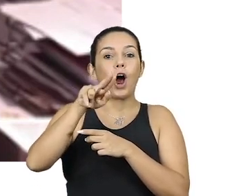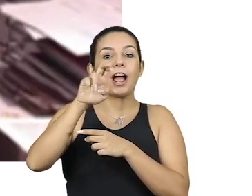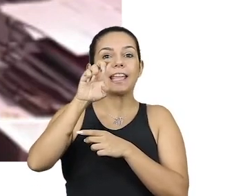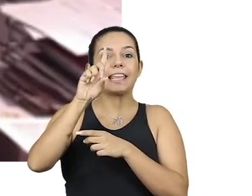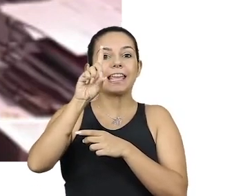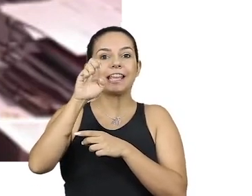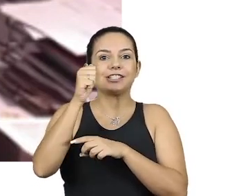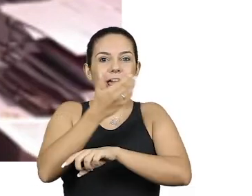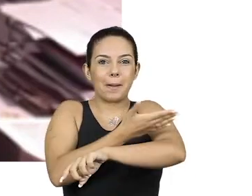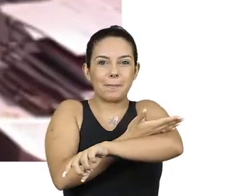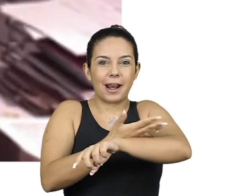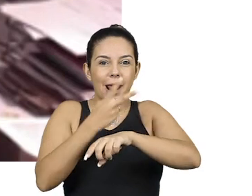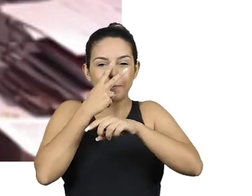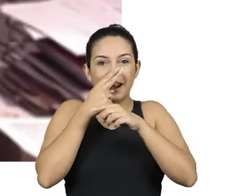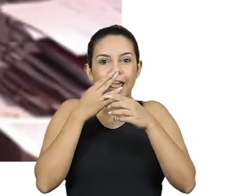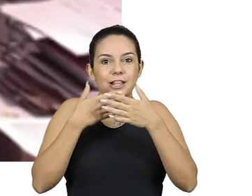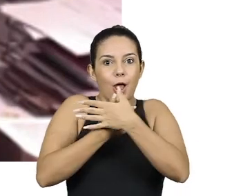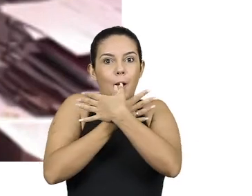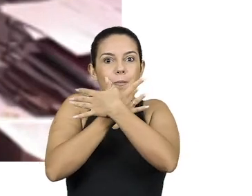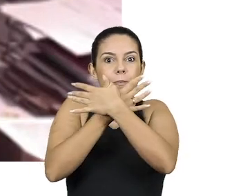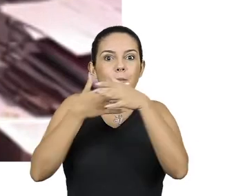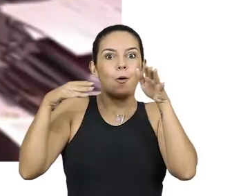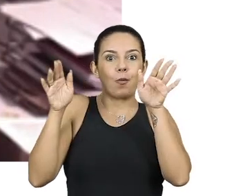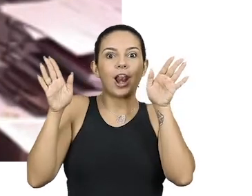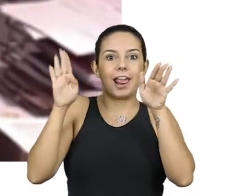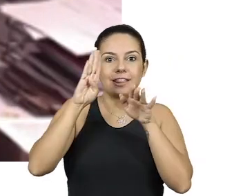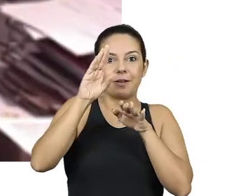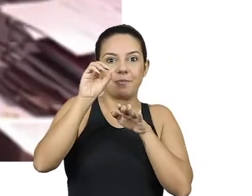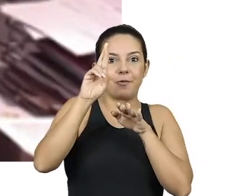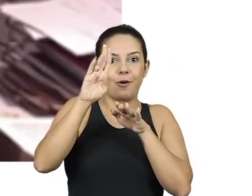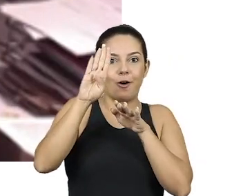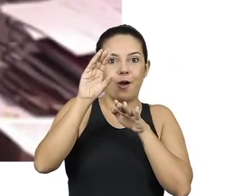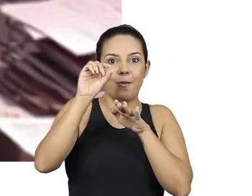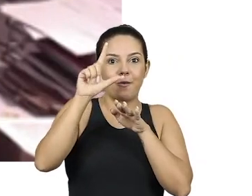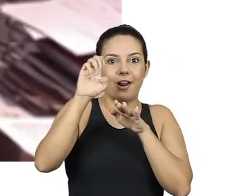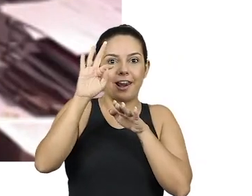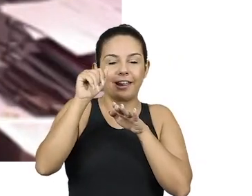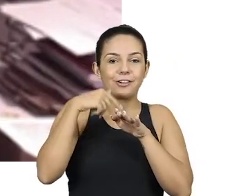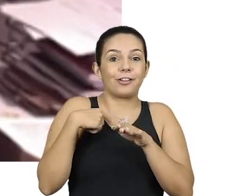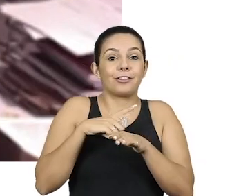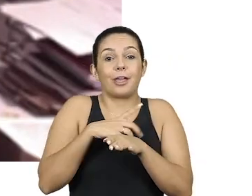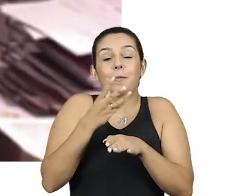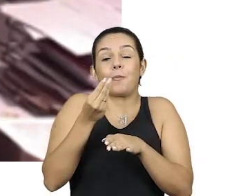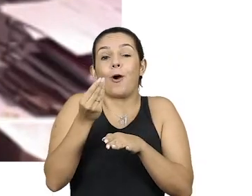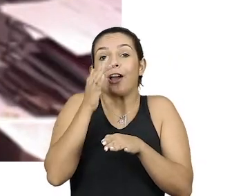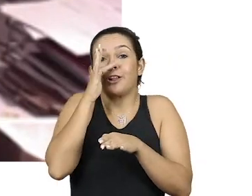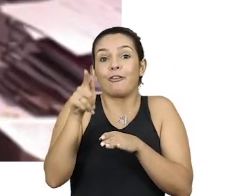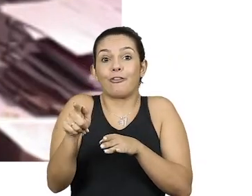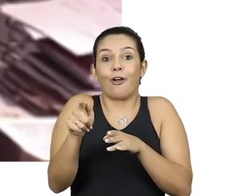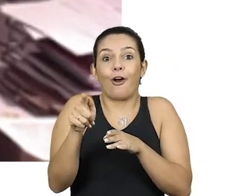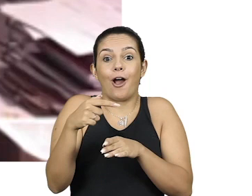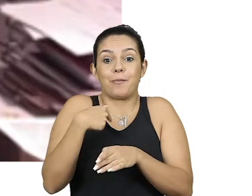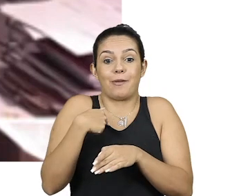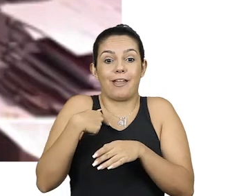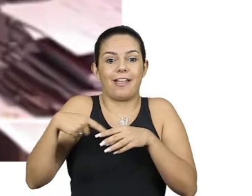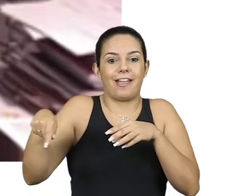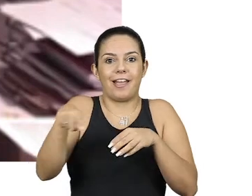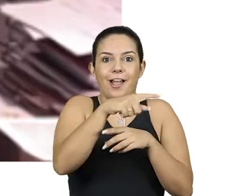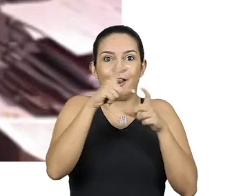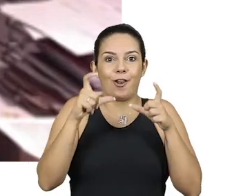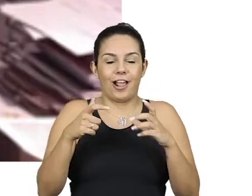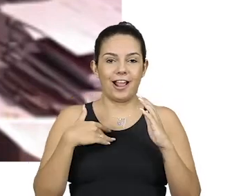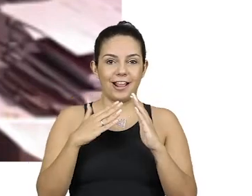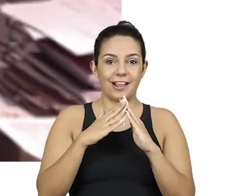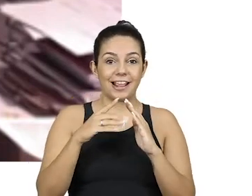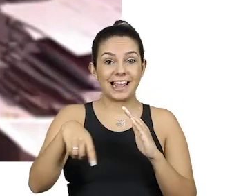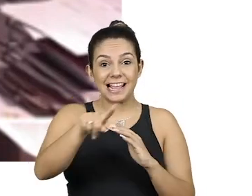têm jeito de borboleta. E eu tenho muitas phalaenopsis no meu terraço, e